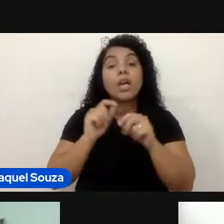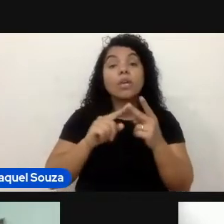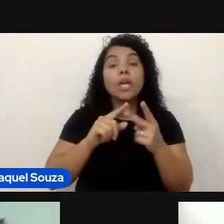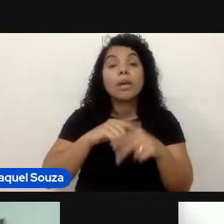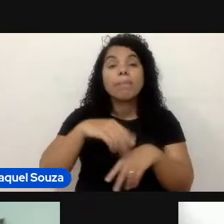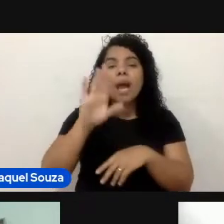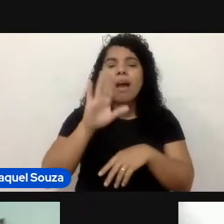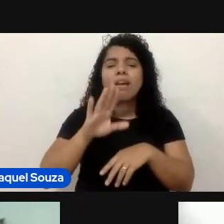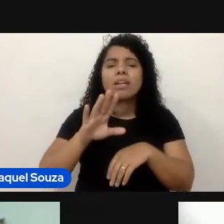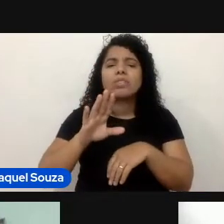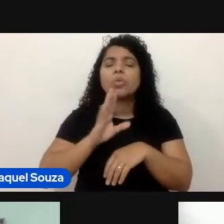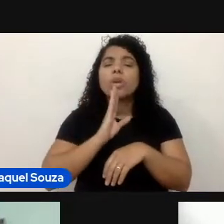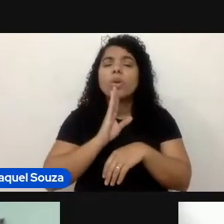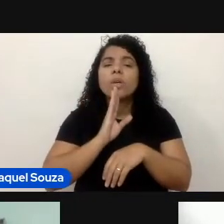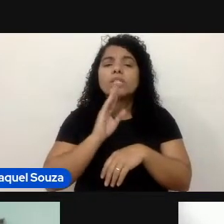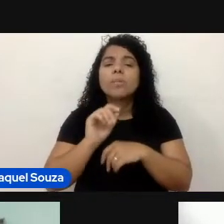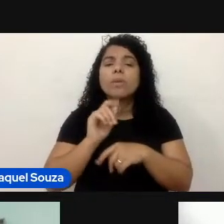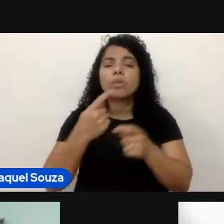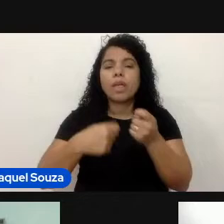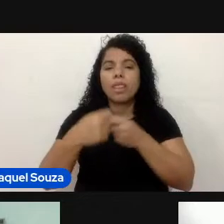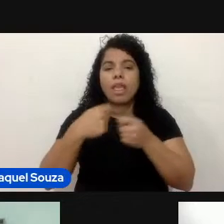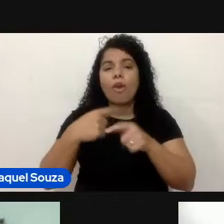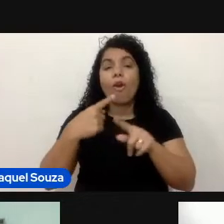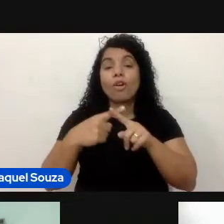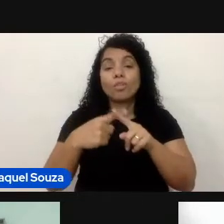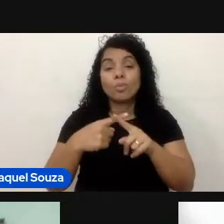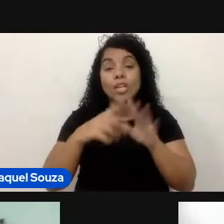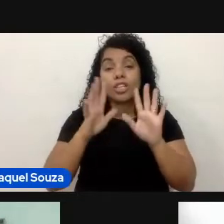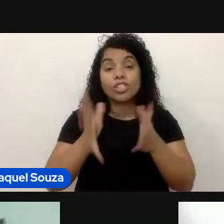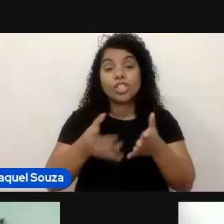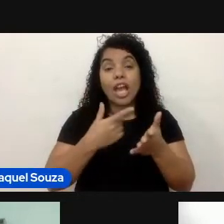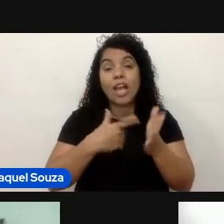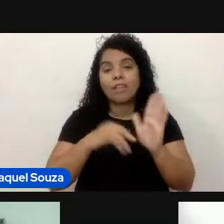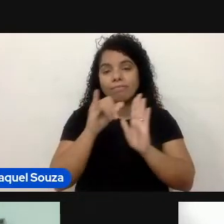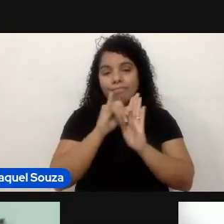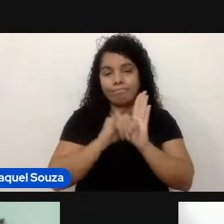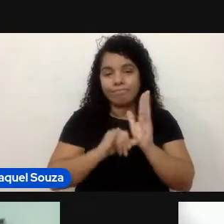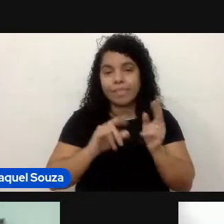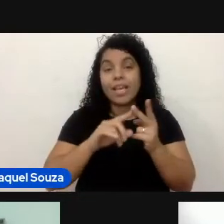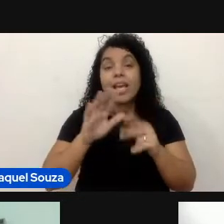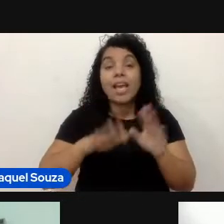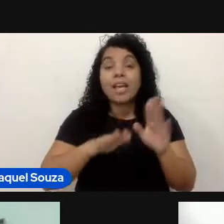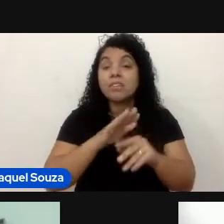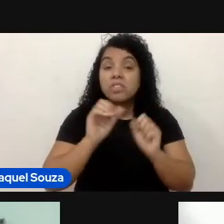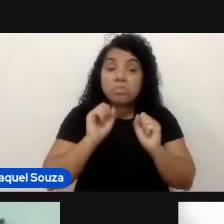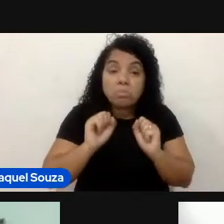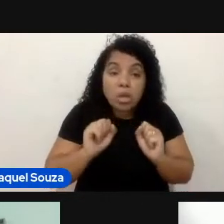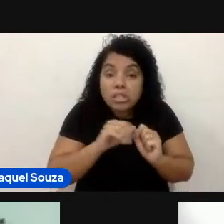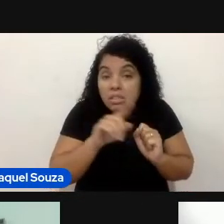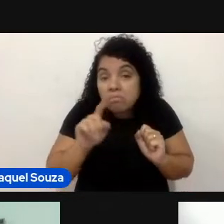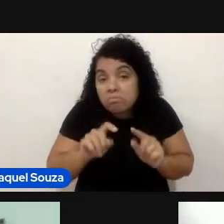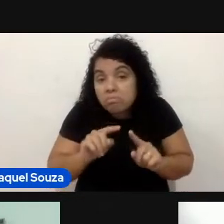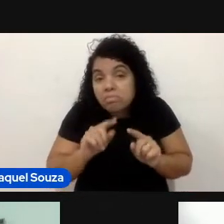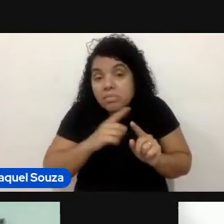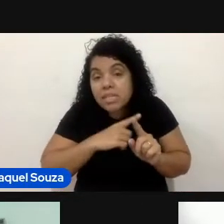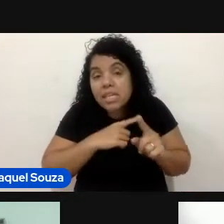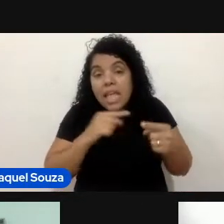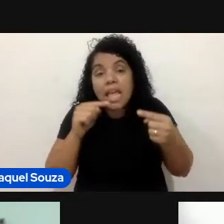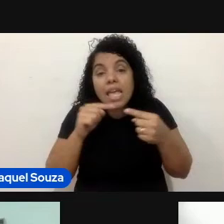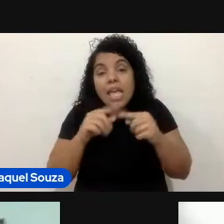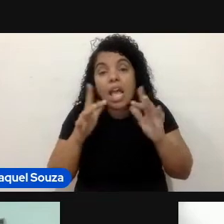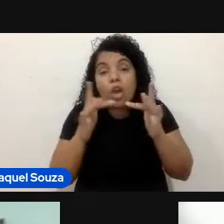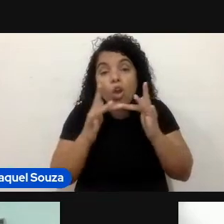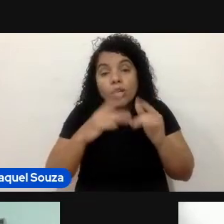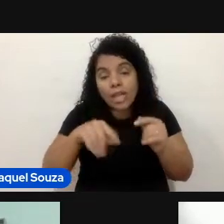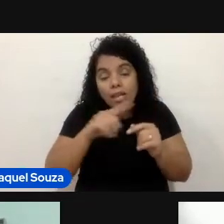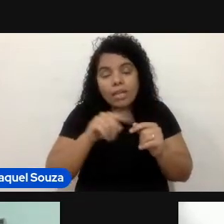de negócio. Tá? Porque já foi implementado, muitas das vezes ele já pode ser que ele tenha contato ali com o